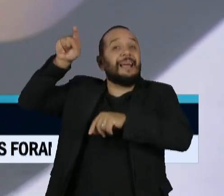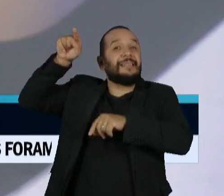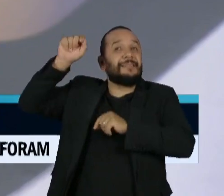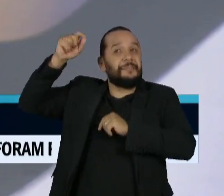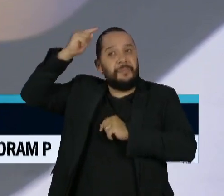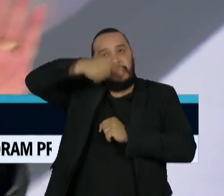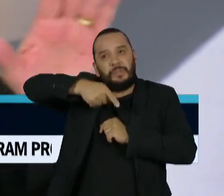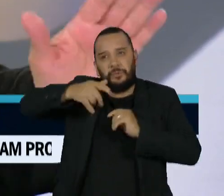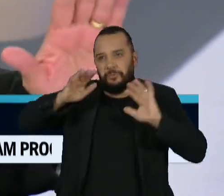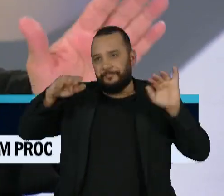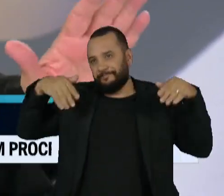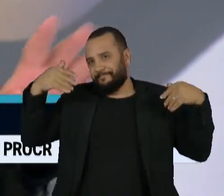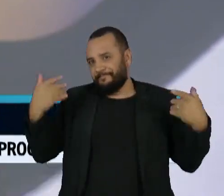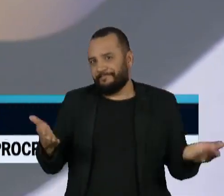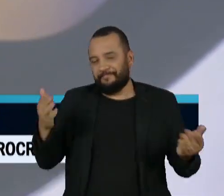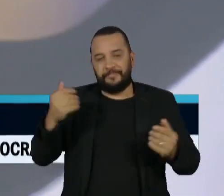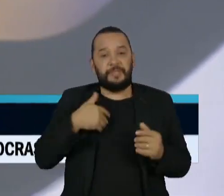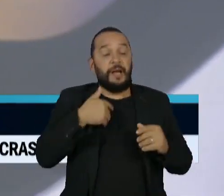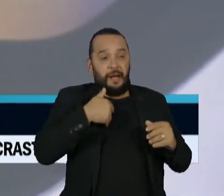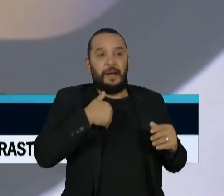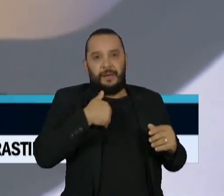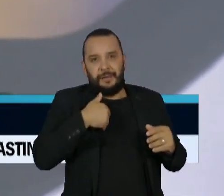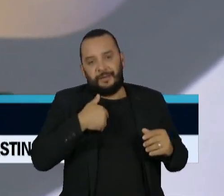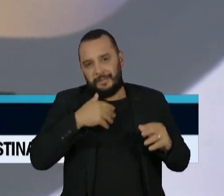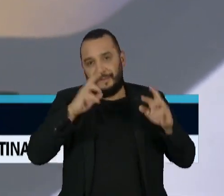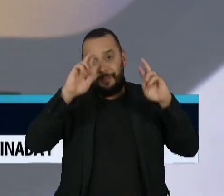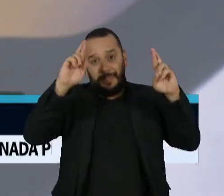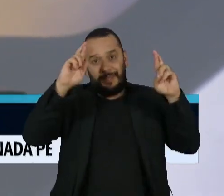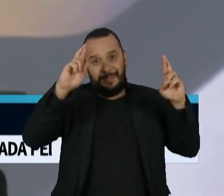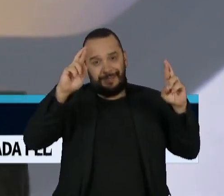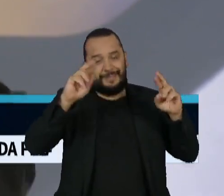esperança grega era sempre uma esperança que tinha que tomar cuidado,